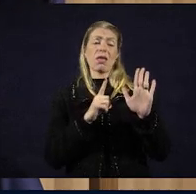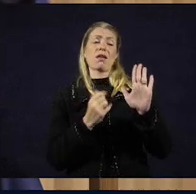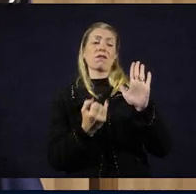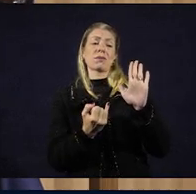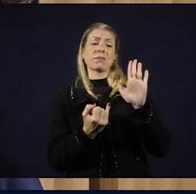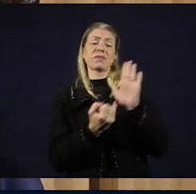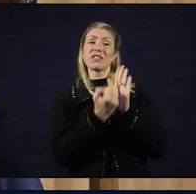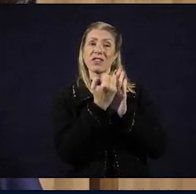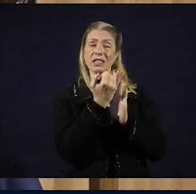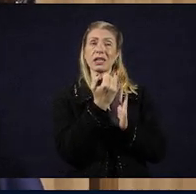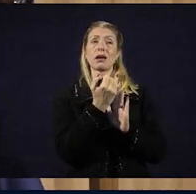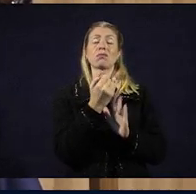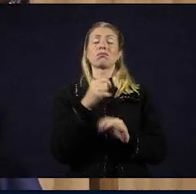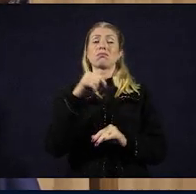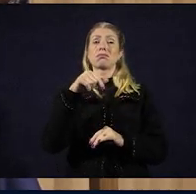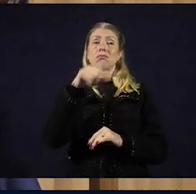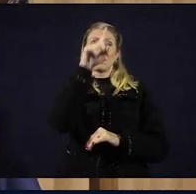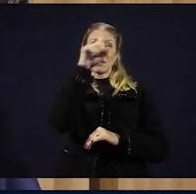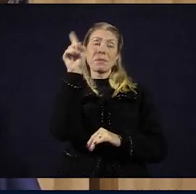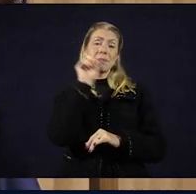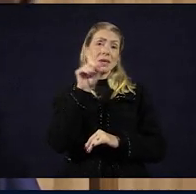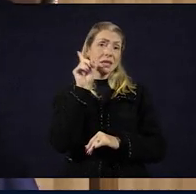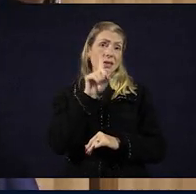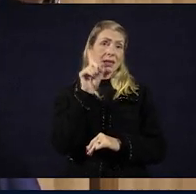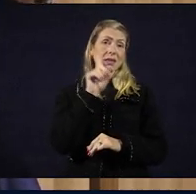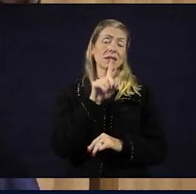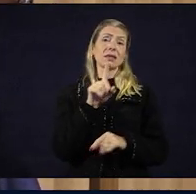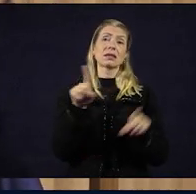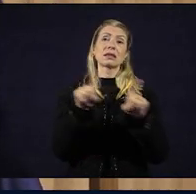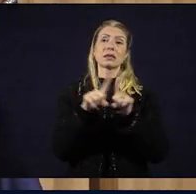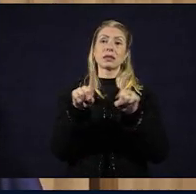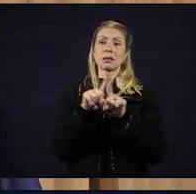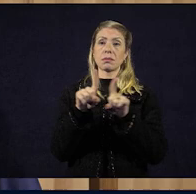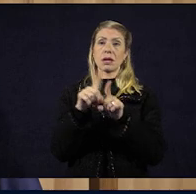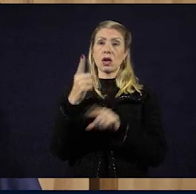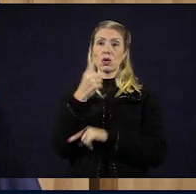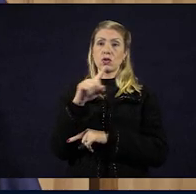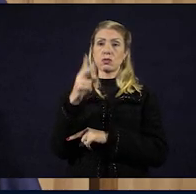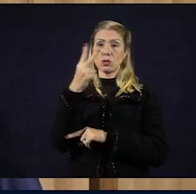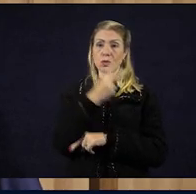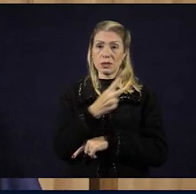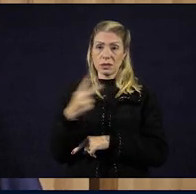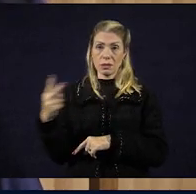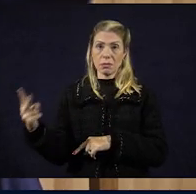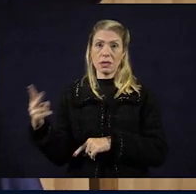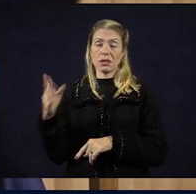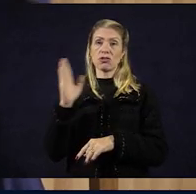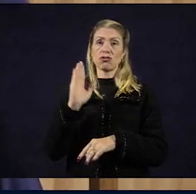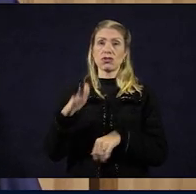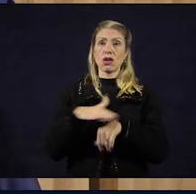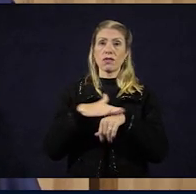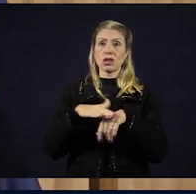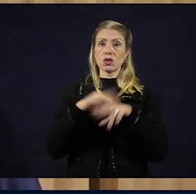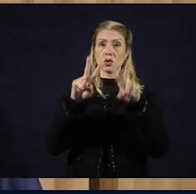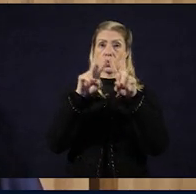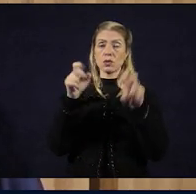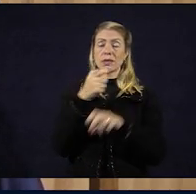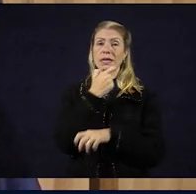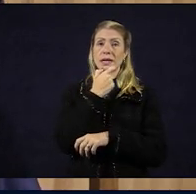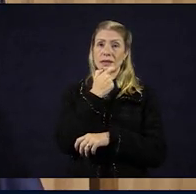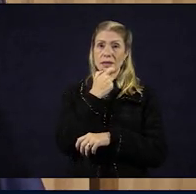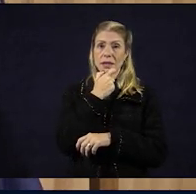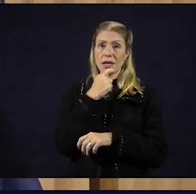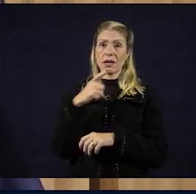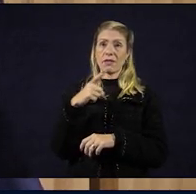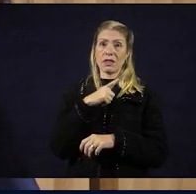etc é essas últimas duas semanas a gente tem que conversar na Inglaterra né que tá convergindo para para